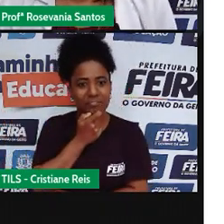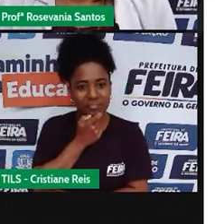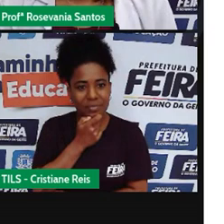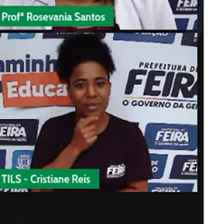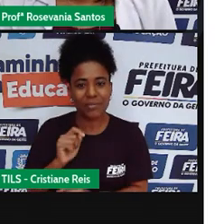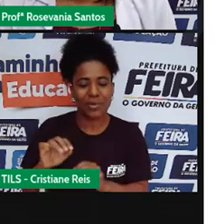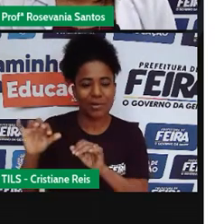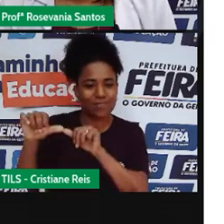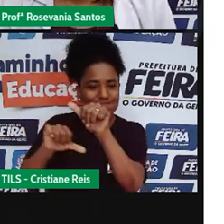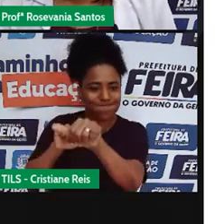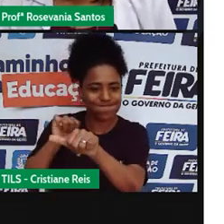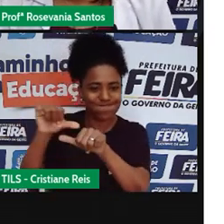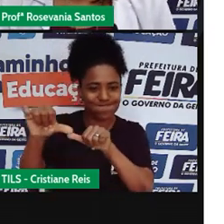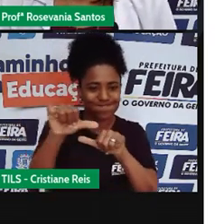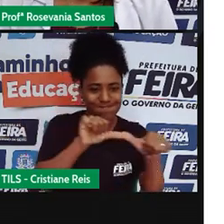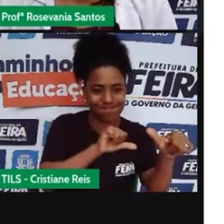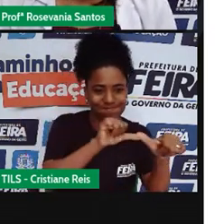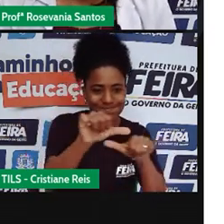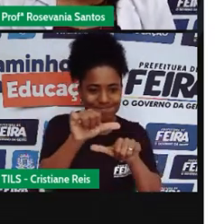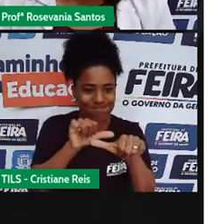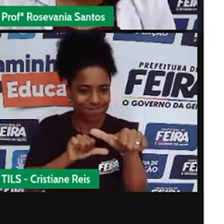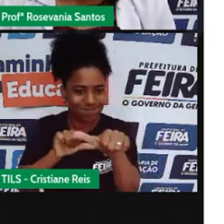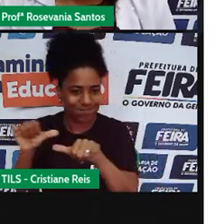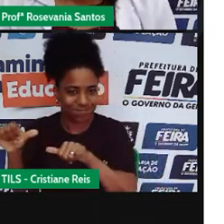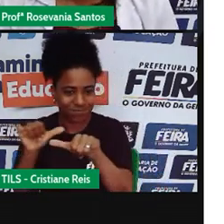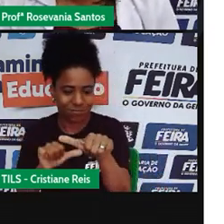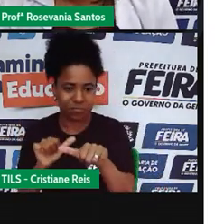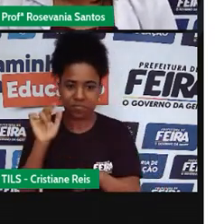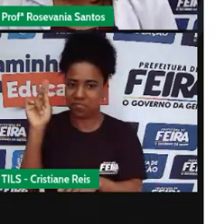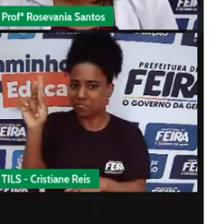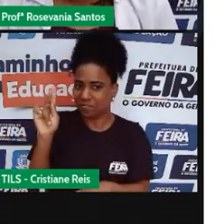porque senão, quando chega esse período aqui, né,